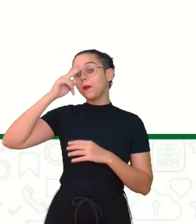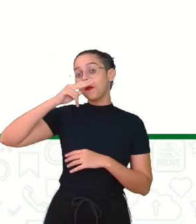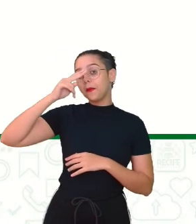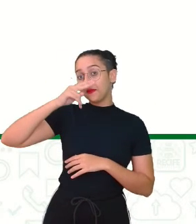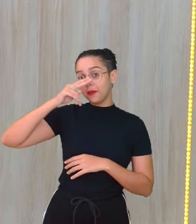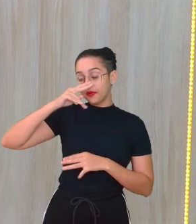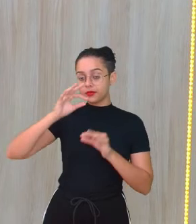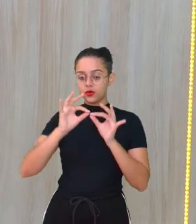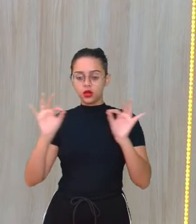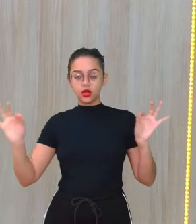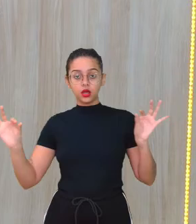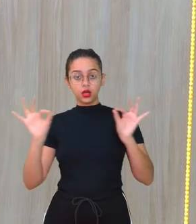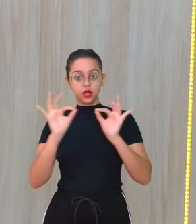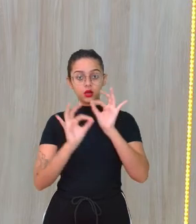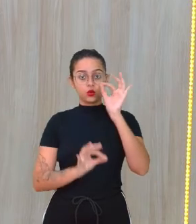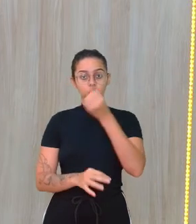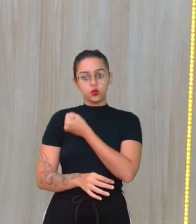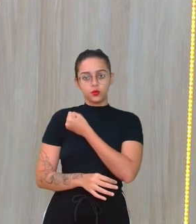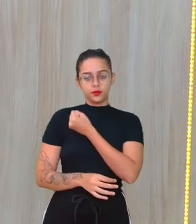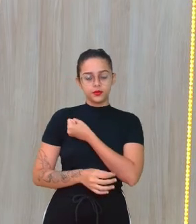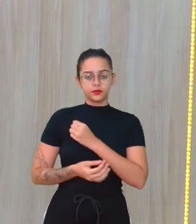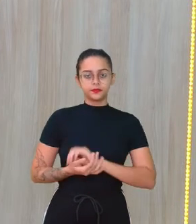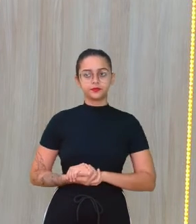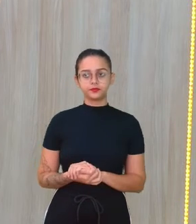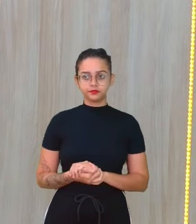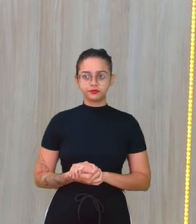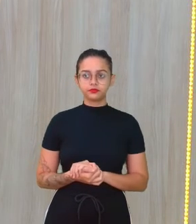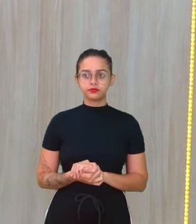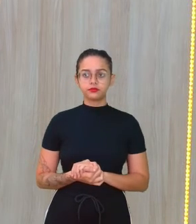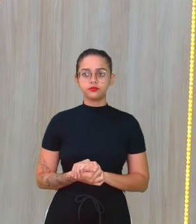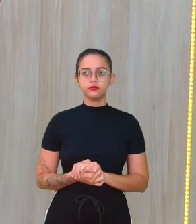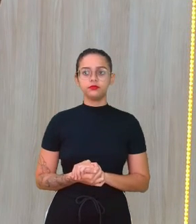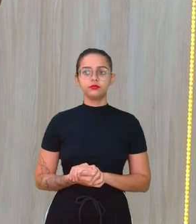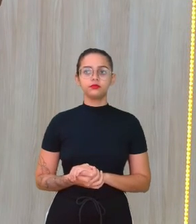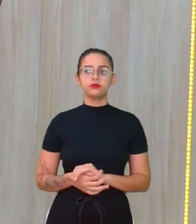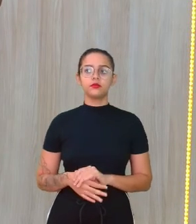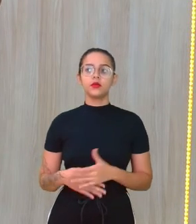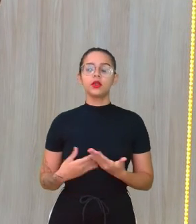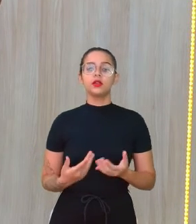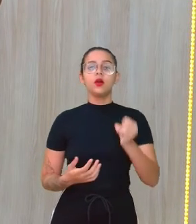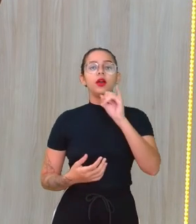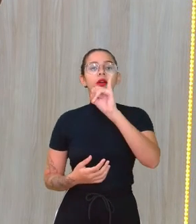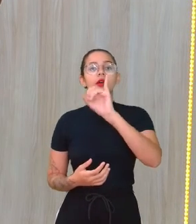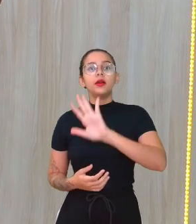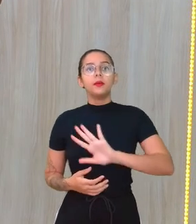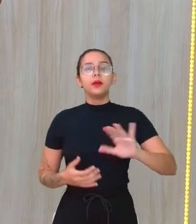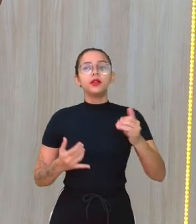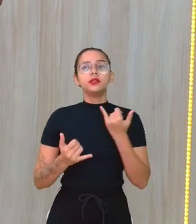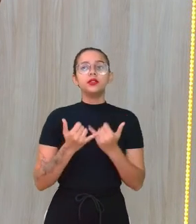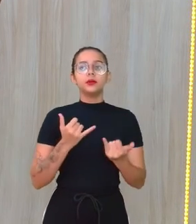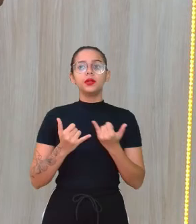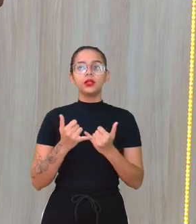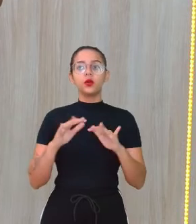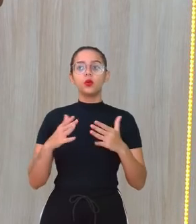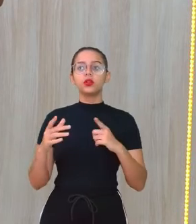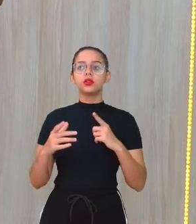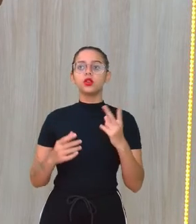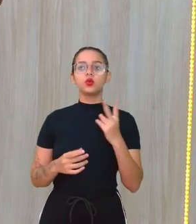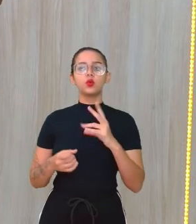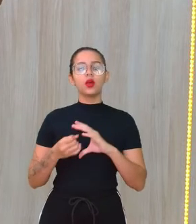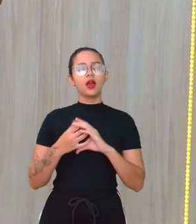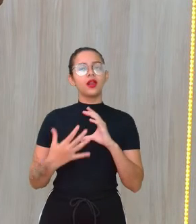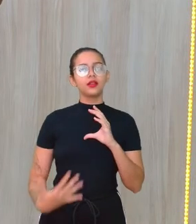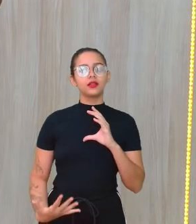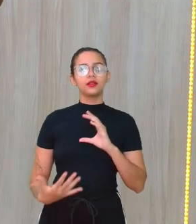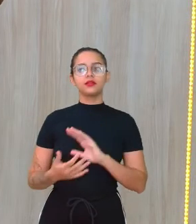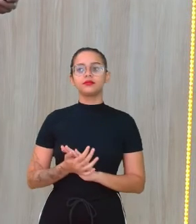mesmo ângulo, tá certo? O mesmo ângulo relacionado. Então, figuras são semelhantes quando tem essas duas